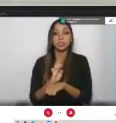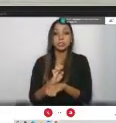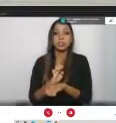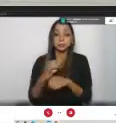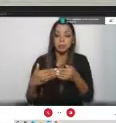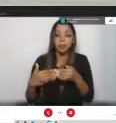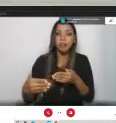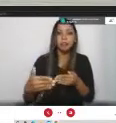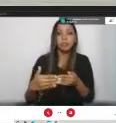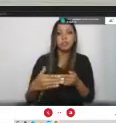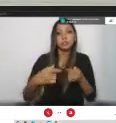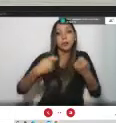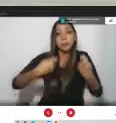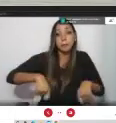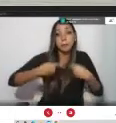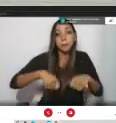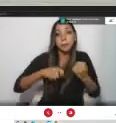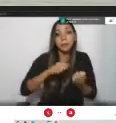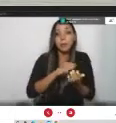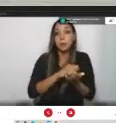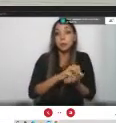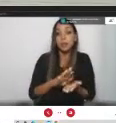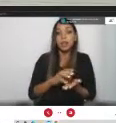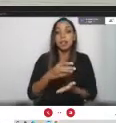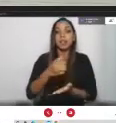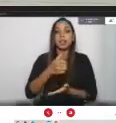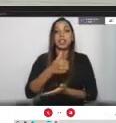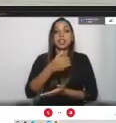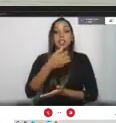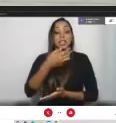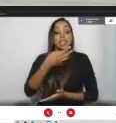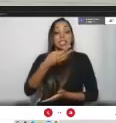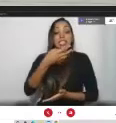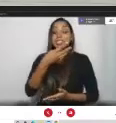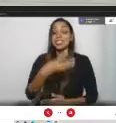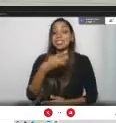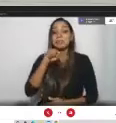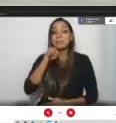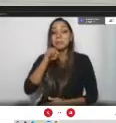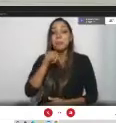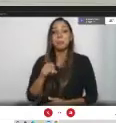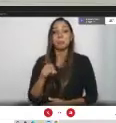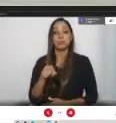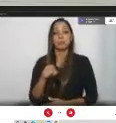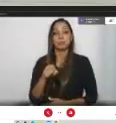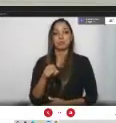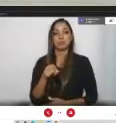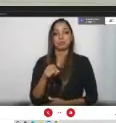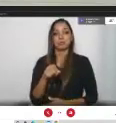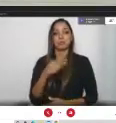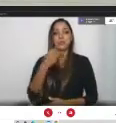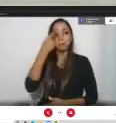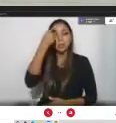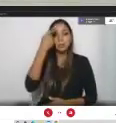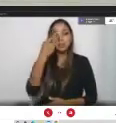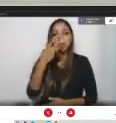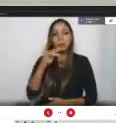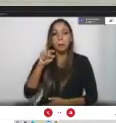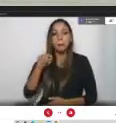desempregadas. 3 mil pessoas desempregadas. E o que é que esse governo do estado está fazendo? Nada.